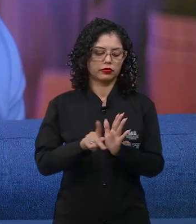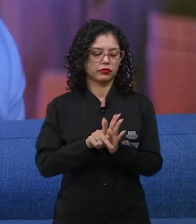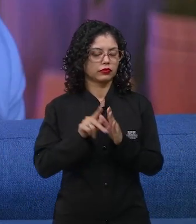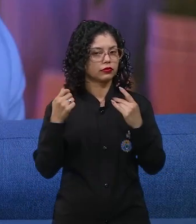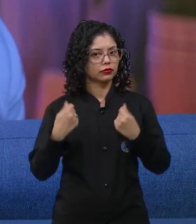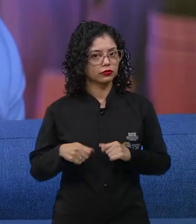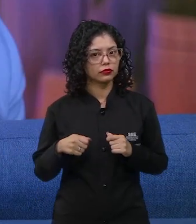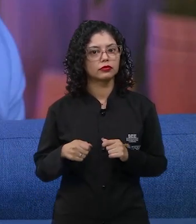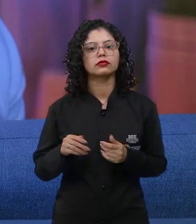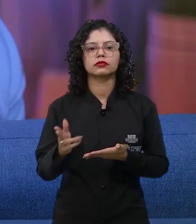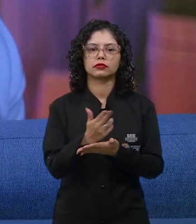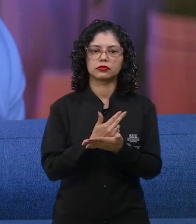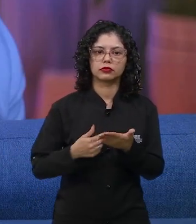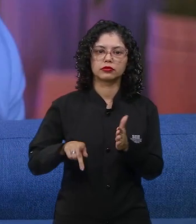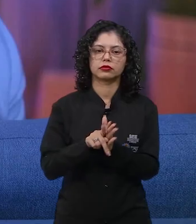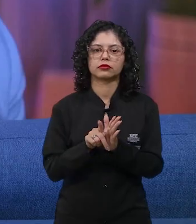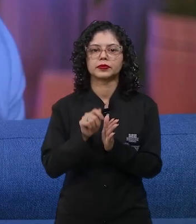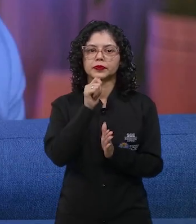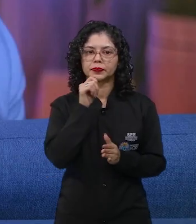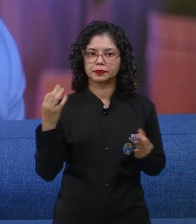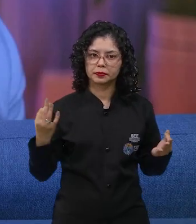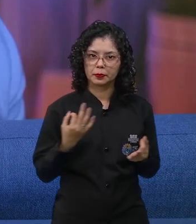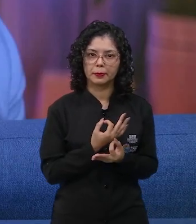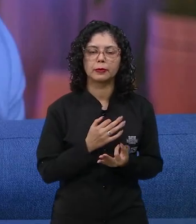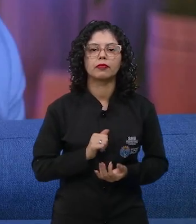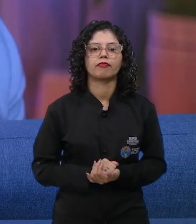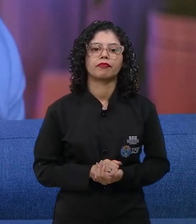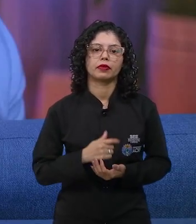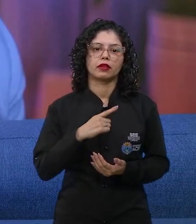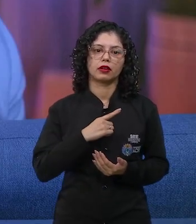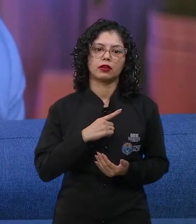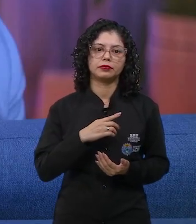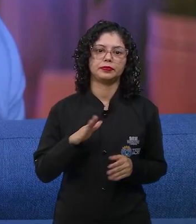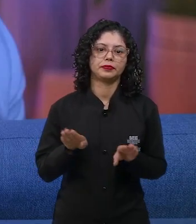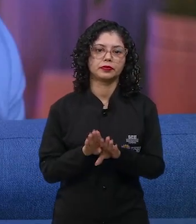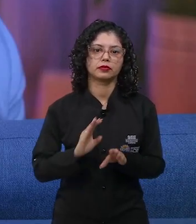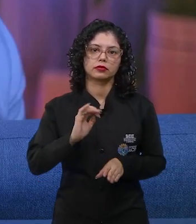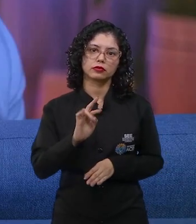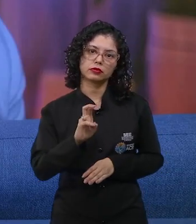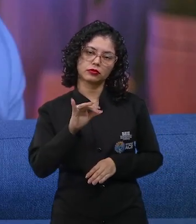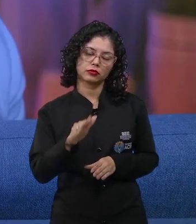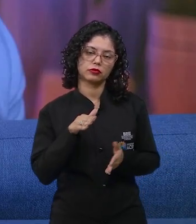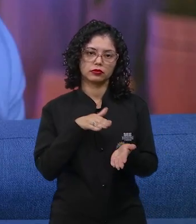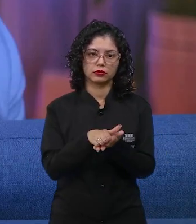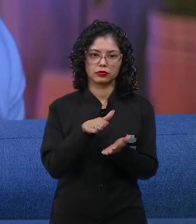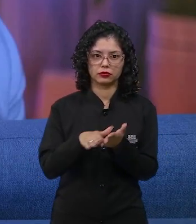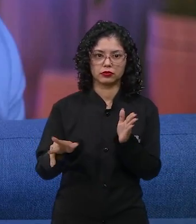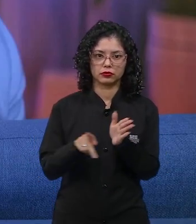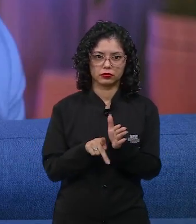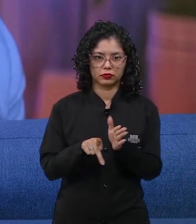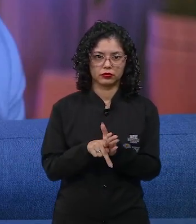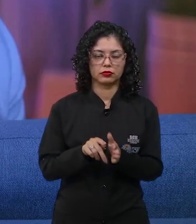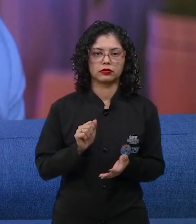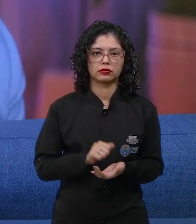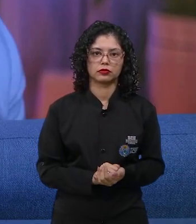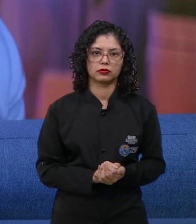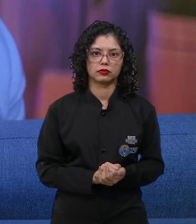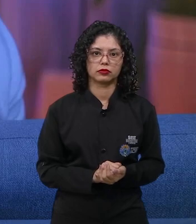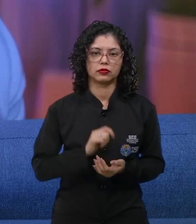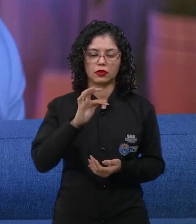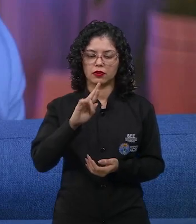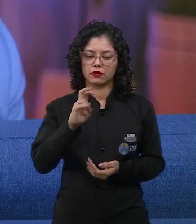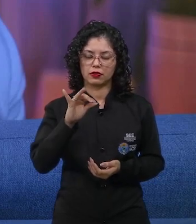precisa e o design elegante. Aí tem a placa ali de circuito impresso, né? Então vai ser uma resina de epóxi, fibra